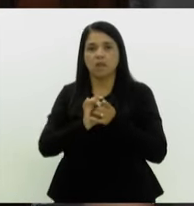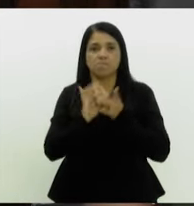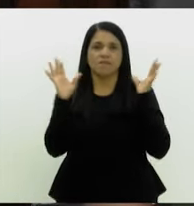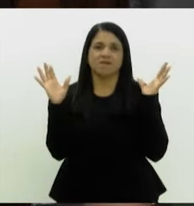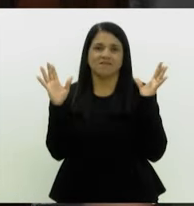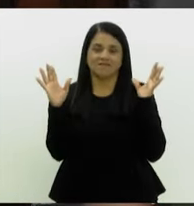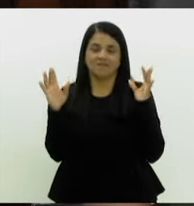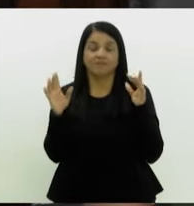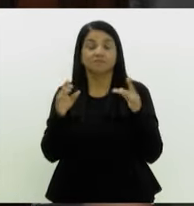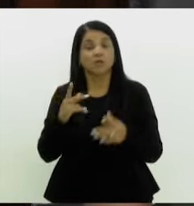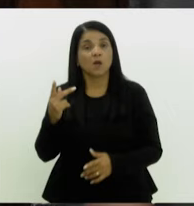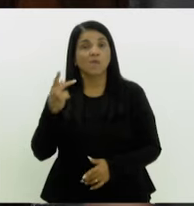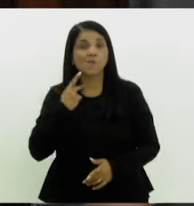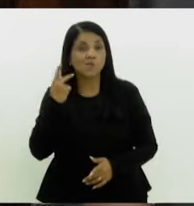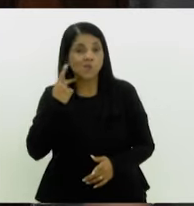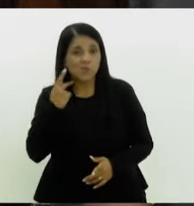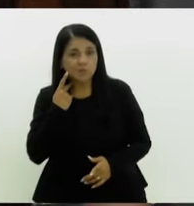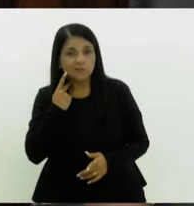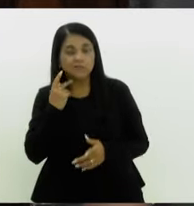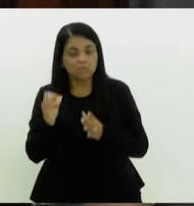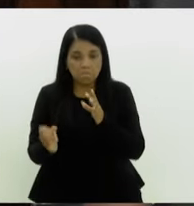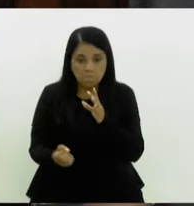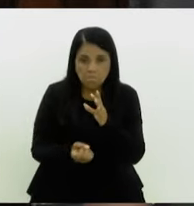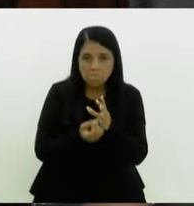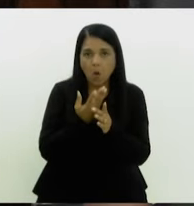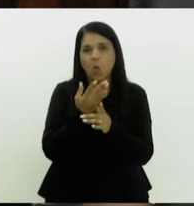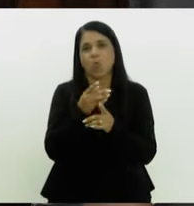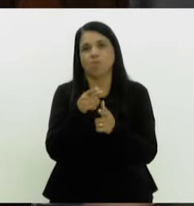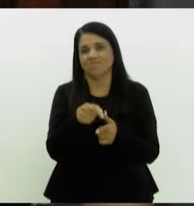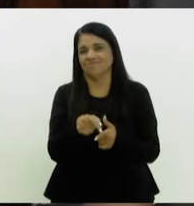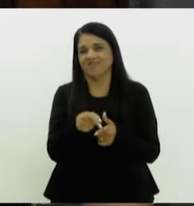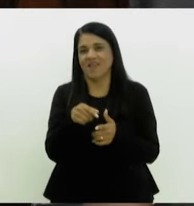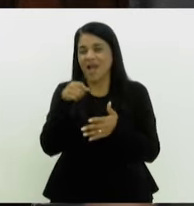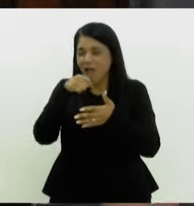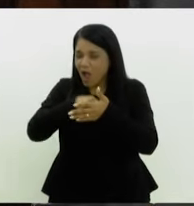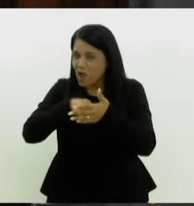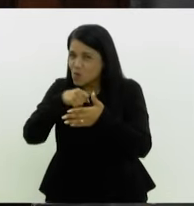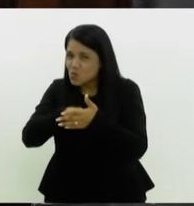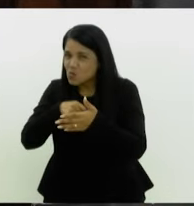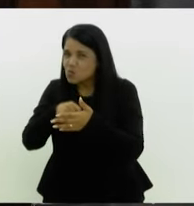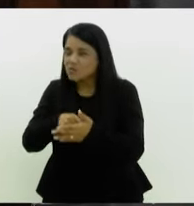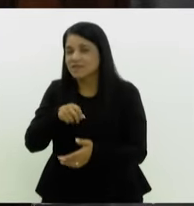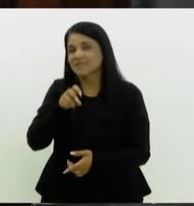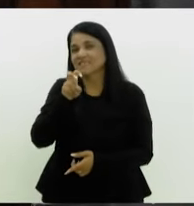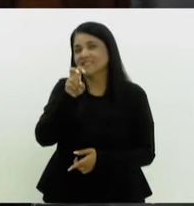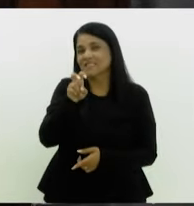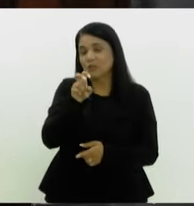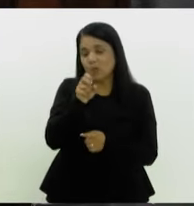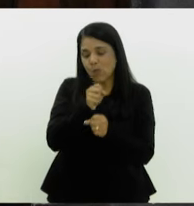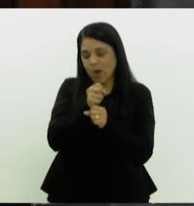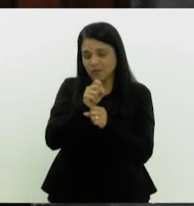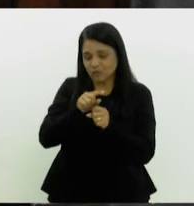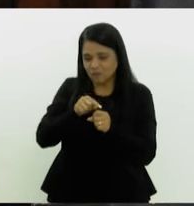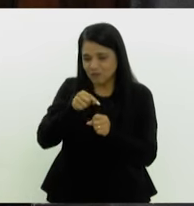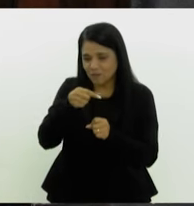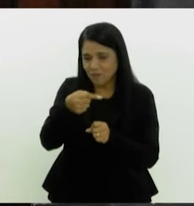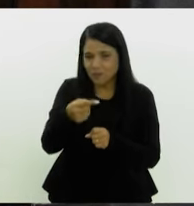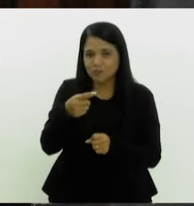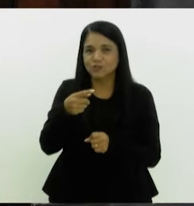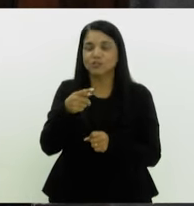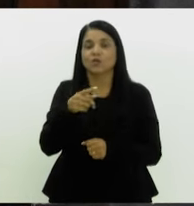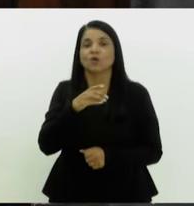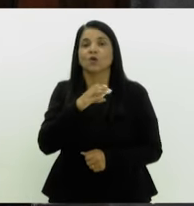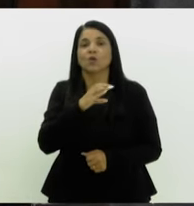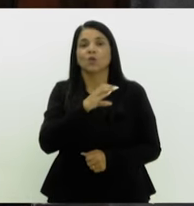surgiu assim e a a a luta era tão grande que 5 anos depois foi criada a coordenadoria da mulher que